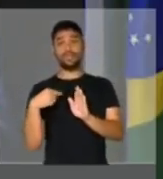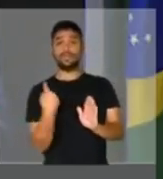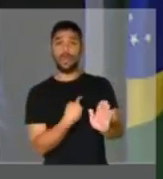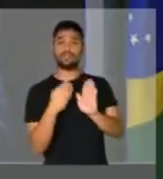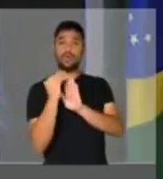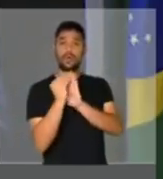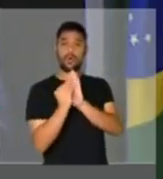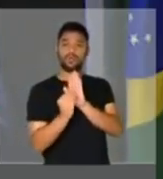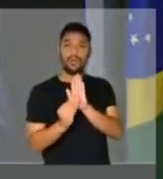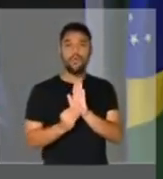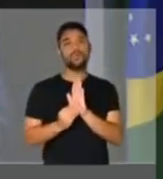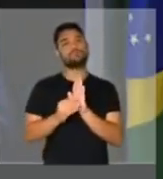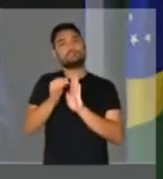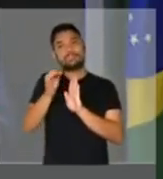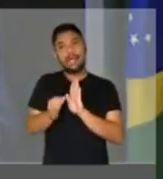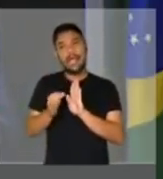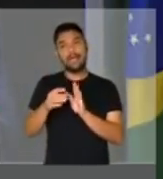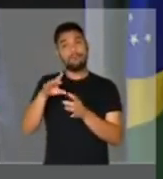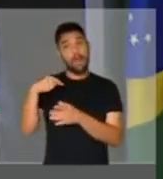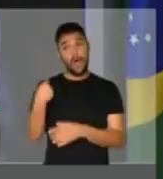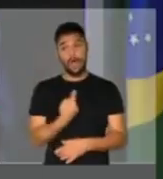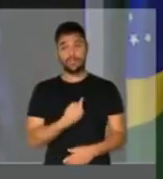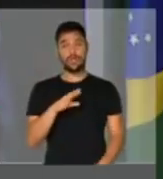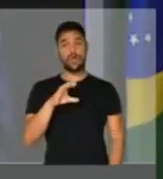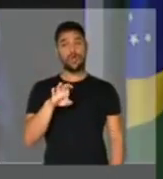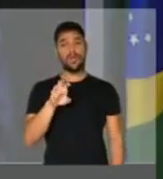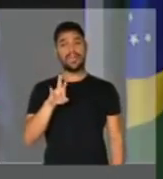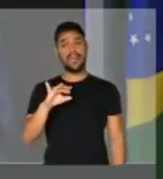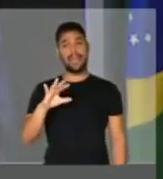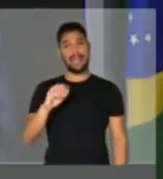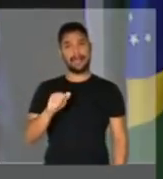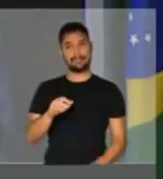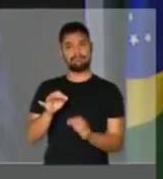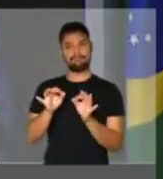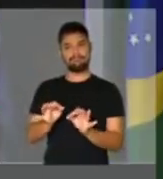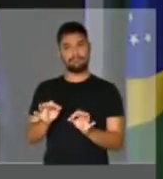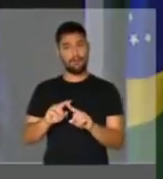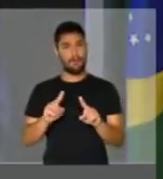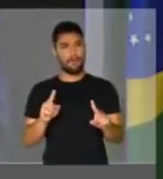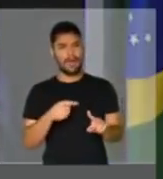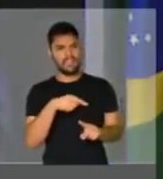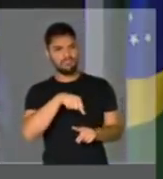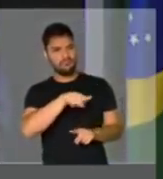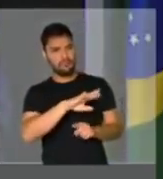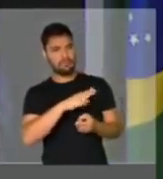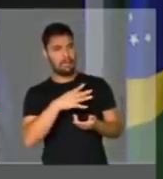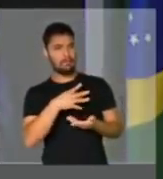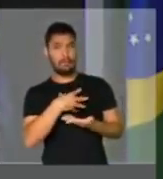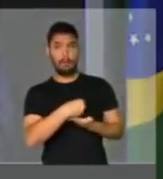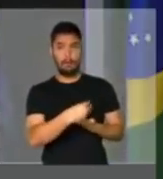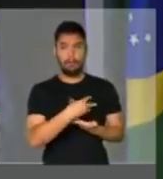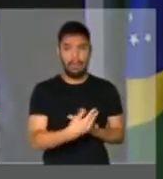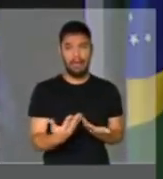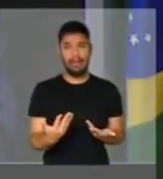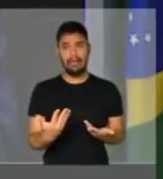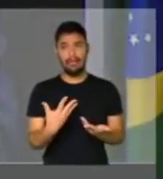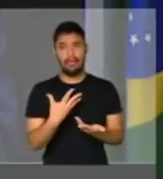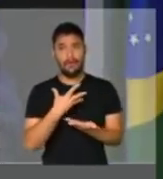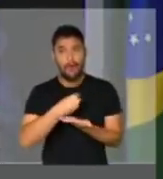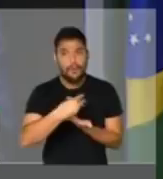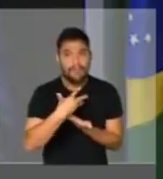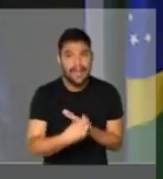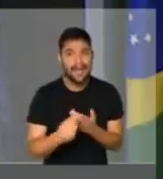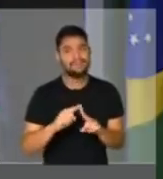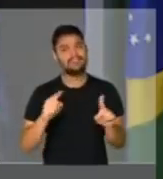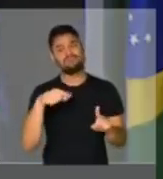vem da nossa consistência e vem da nossa coerência. Por mais que vocês tentem imitar ou emular qualquer coisa do tipo, vocês jamais